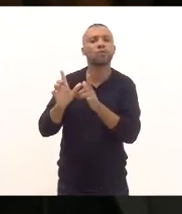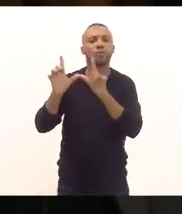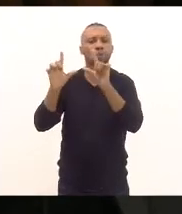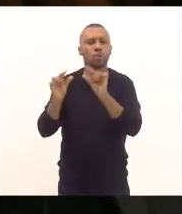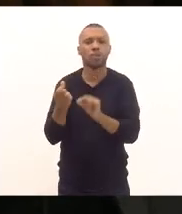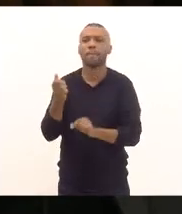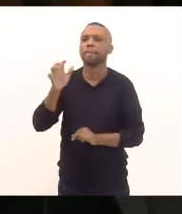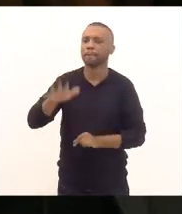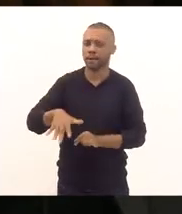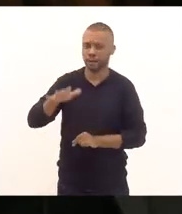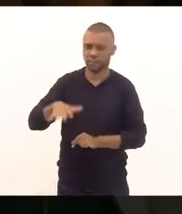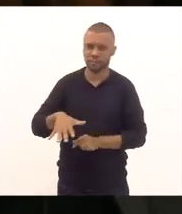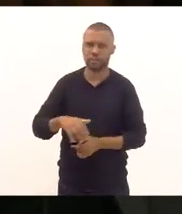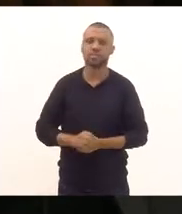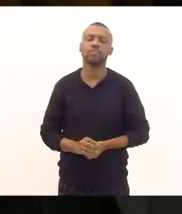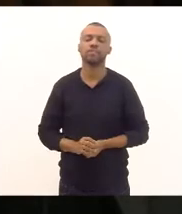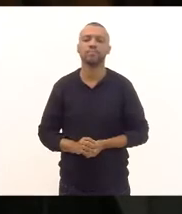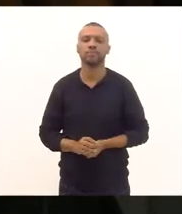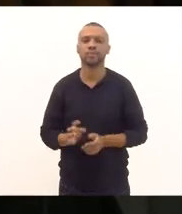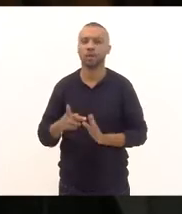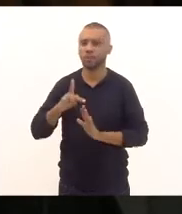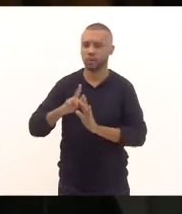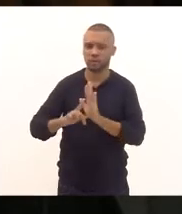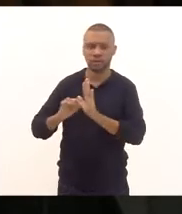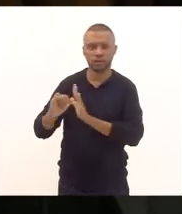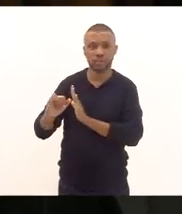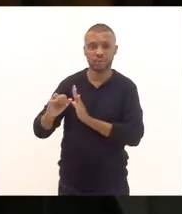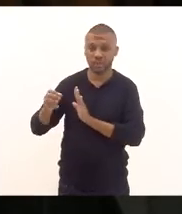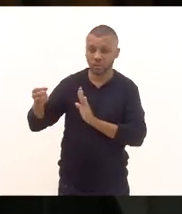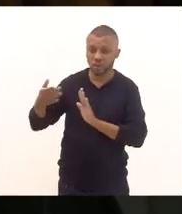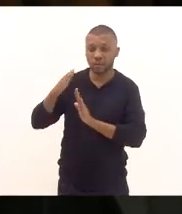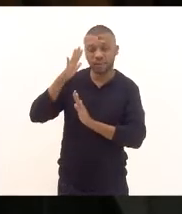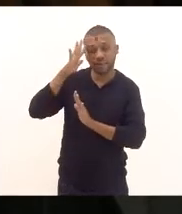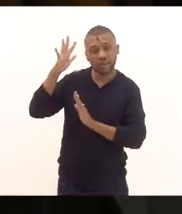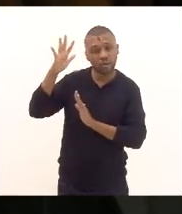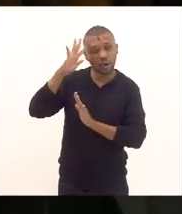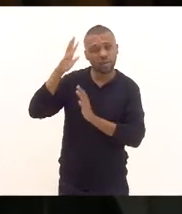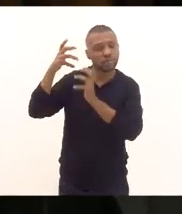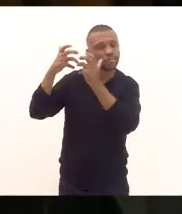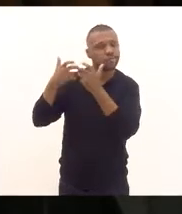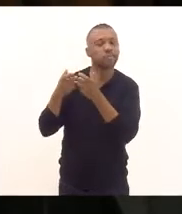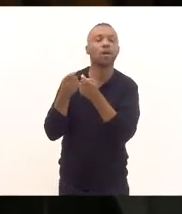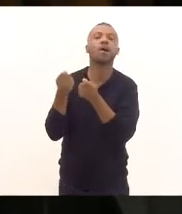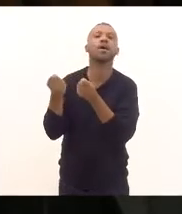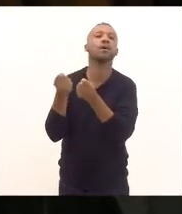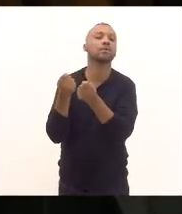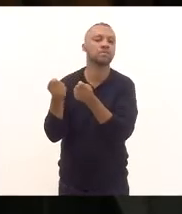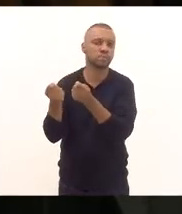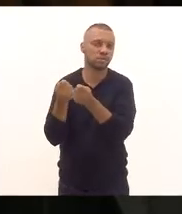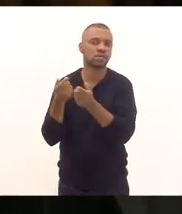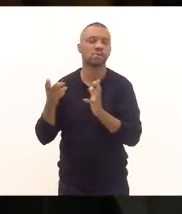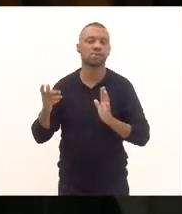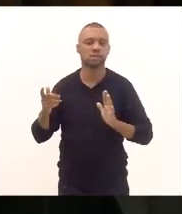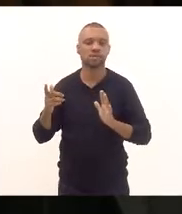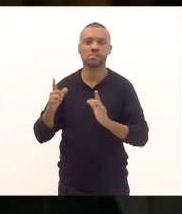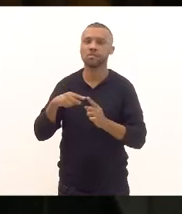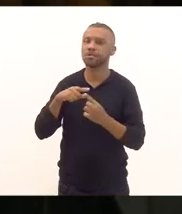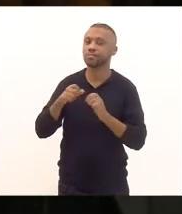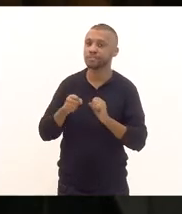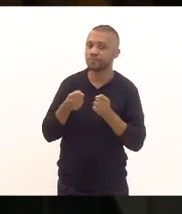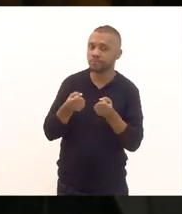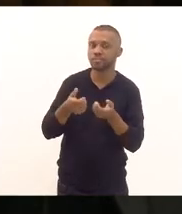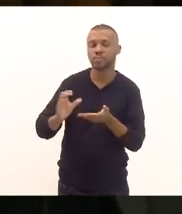custos ou seja o projeto é uma nova filosofia sobre a regulação e garante